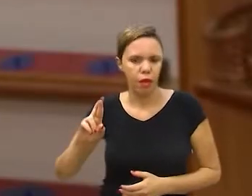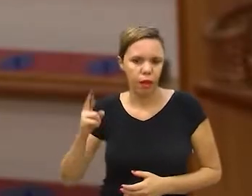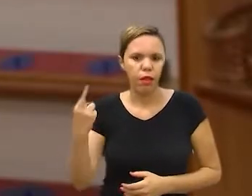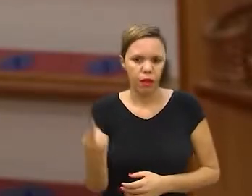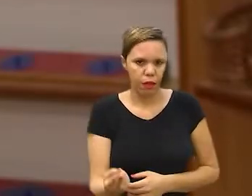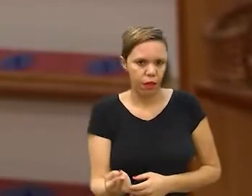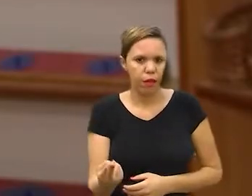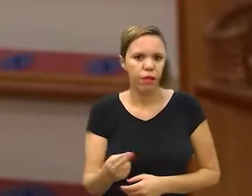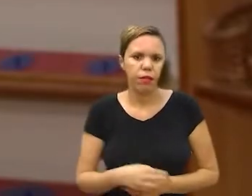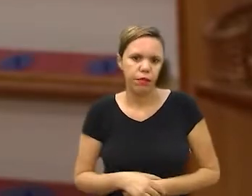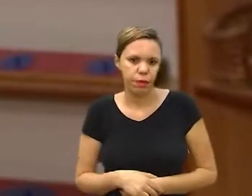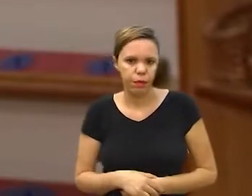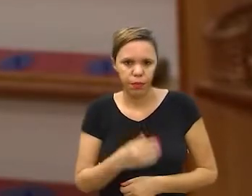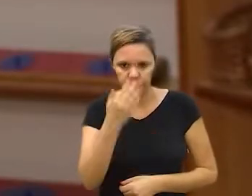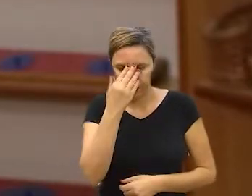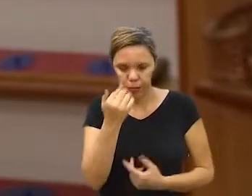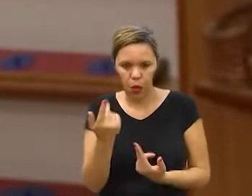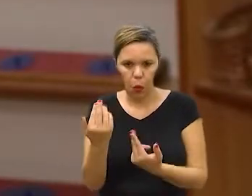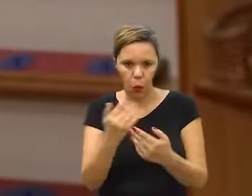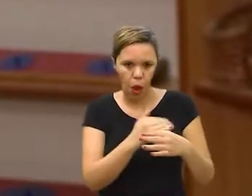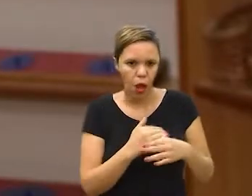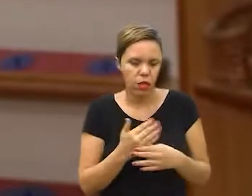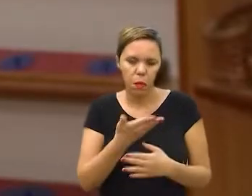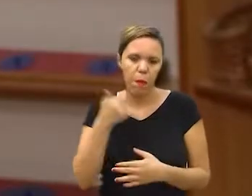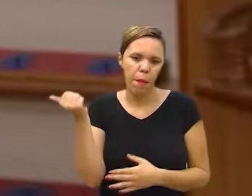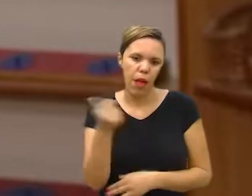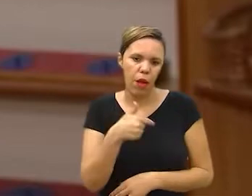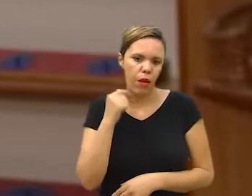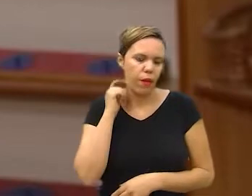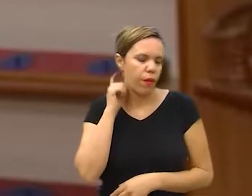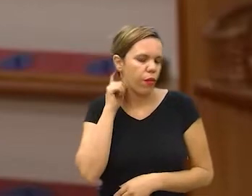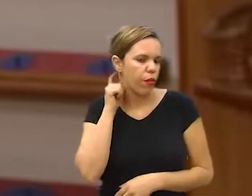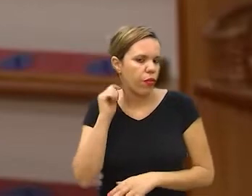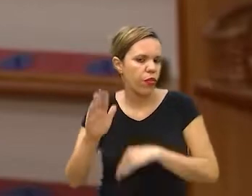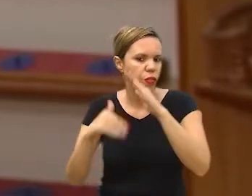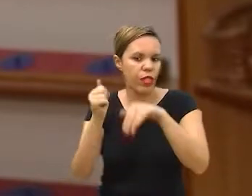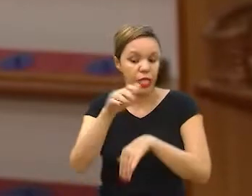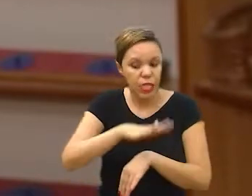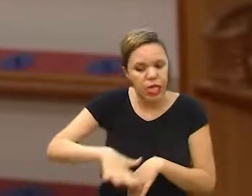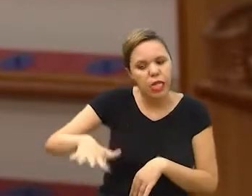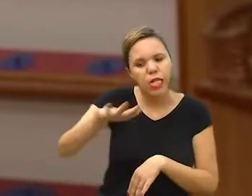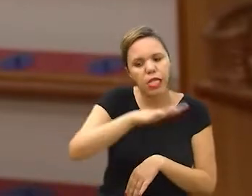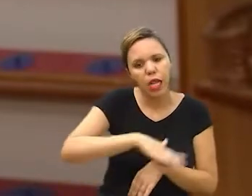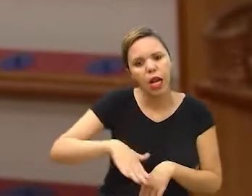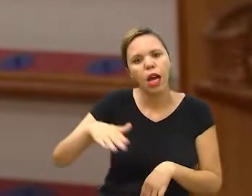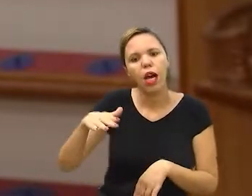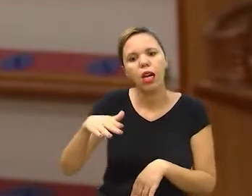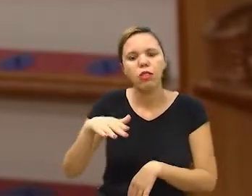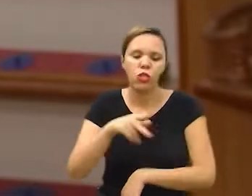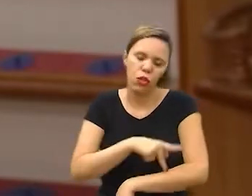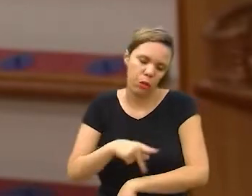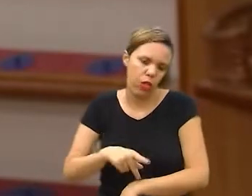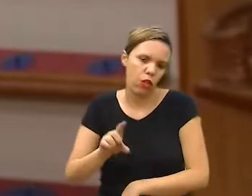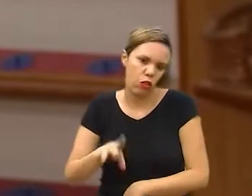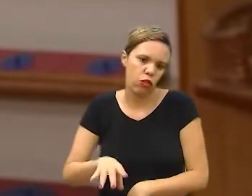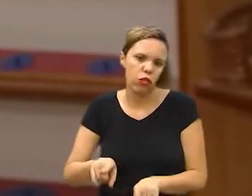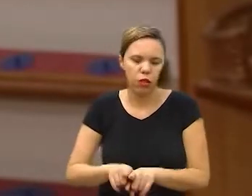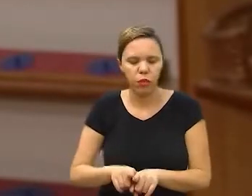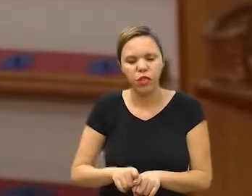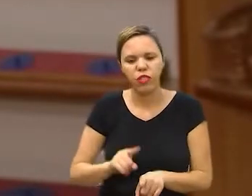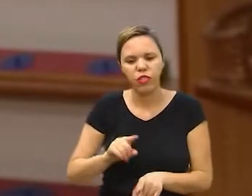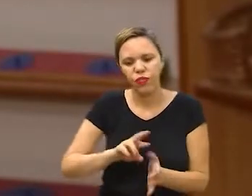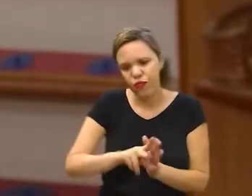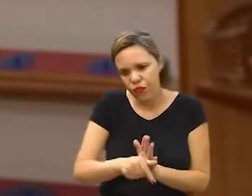resultados são iguais ou melhores, até porque desenvolve outras áreas, não só a parte pedagógica, né? Ela